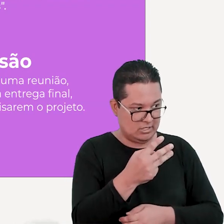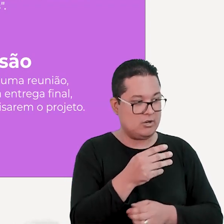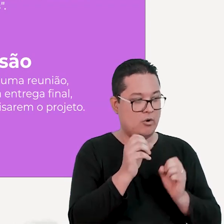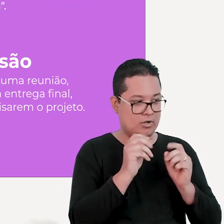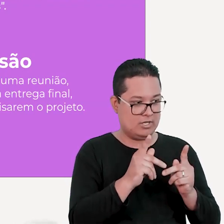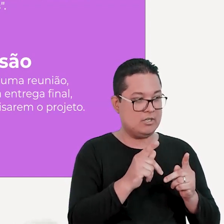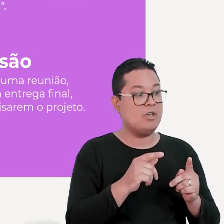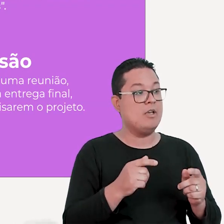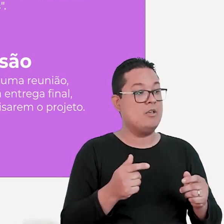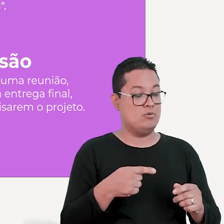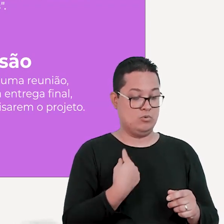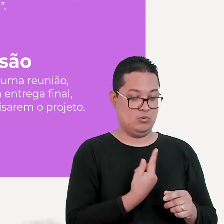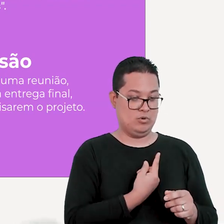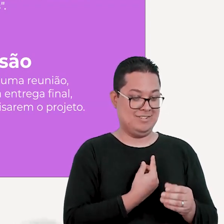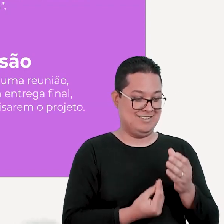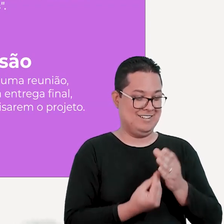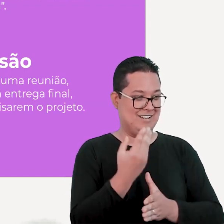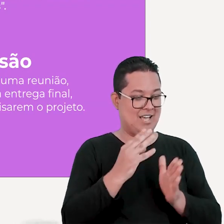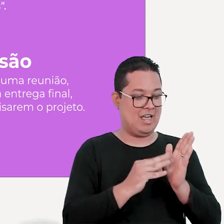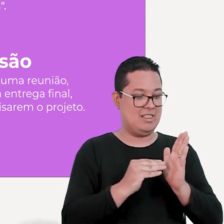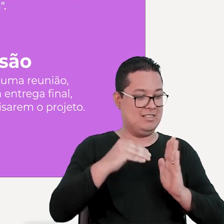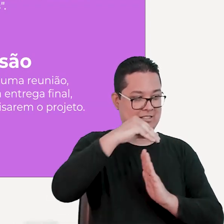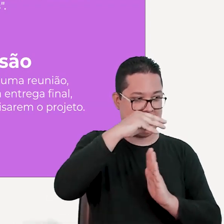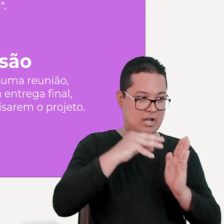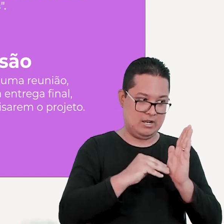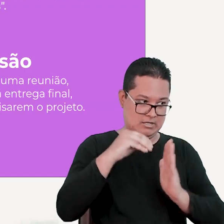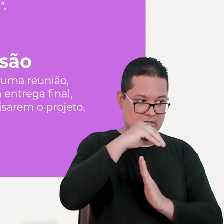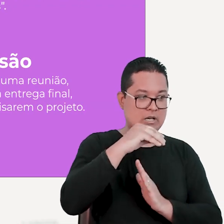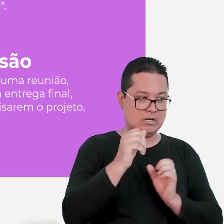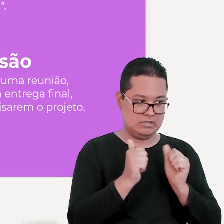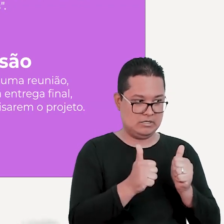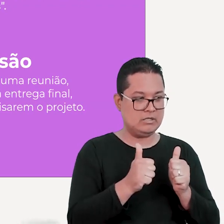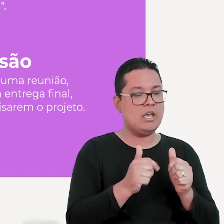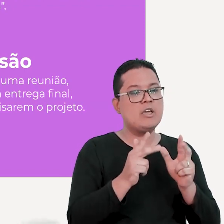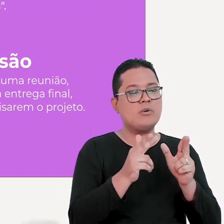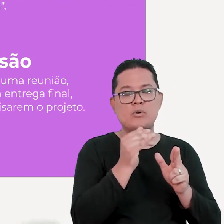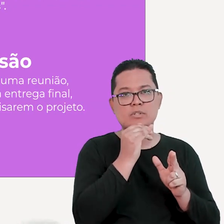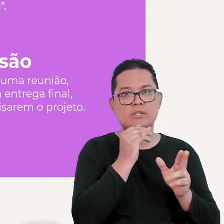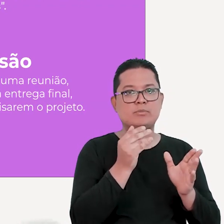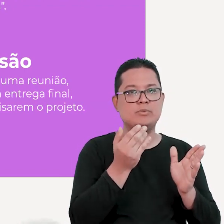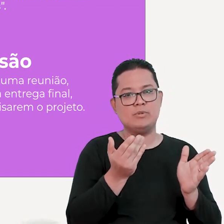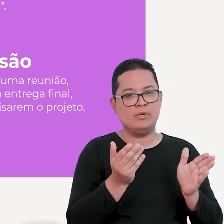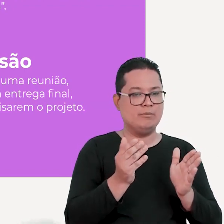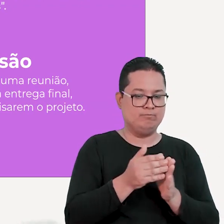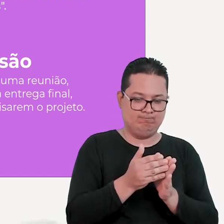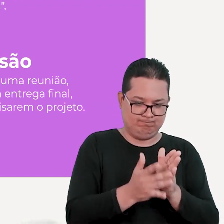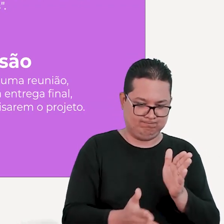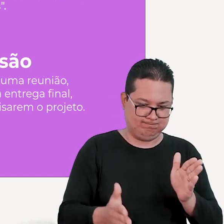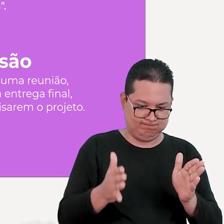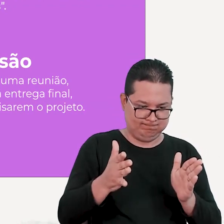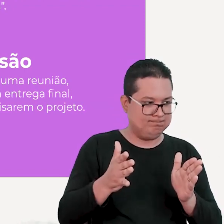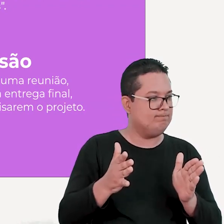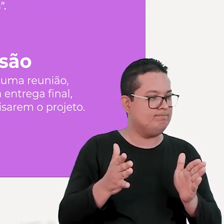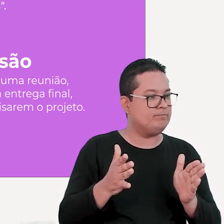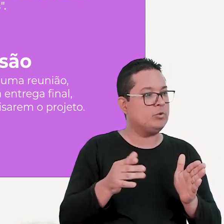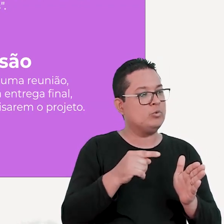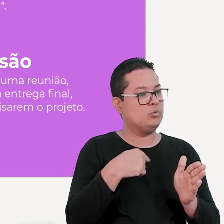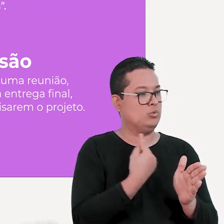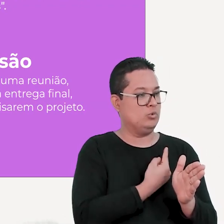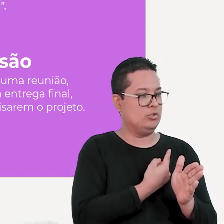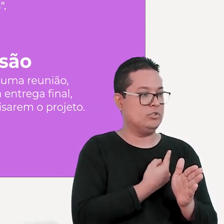entregas. O que seriam essas pequenas entregas que eu coloquei entre aspas? Por exemplo, a gente vai usar 3